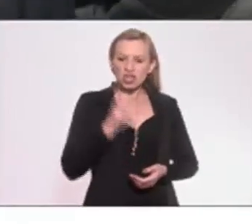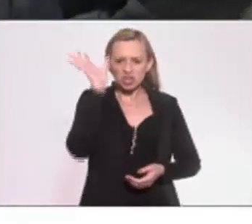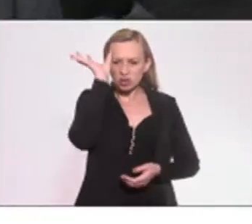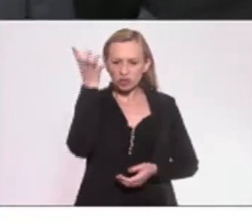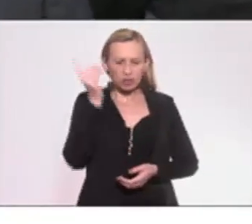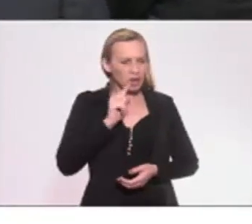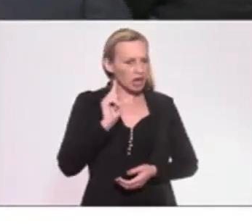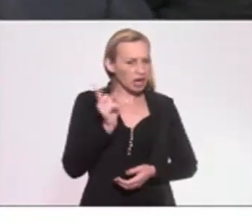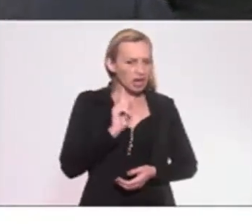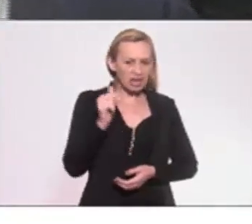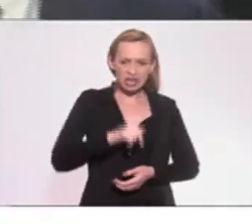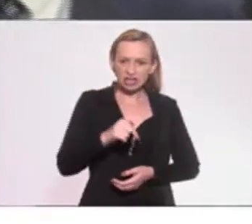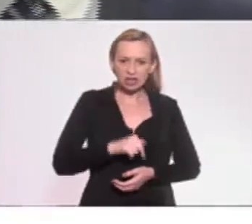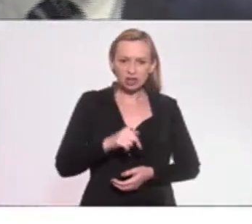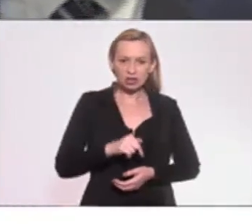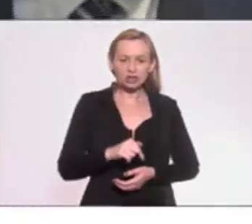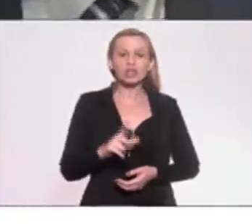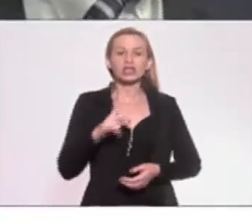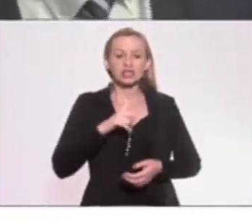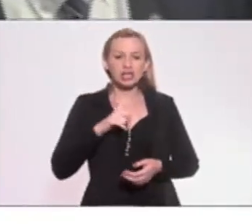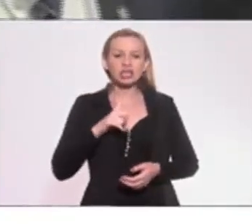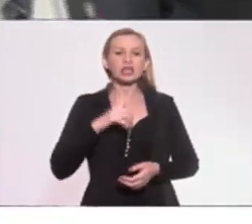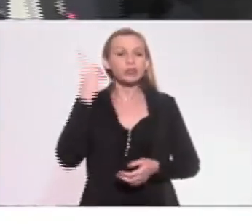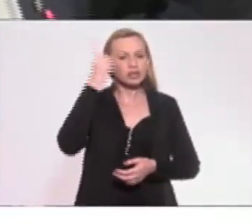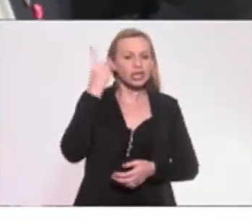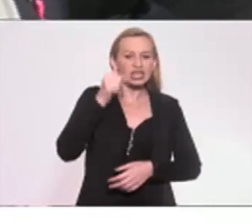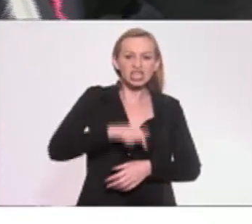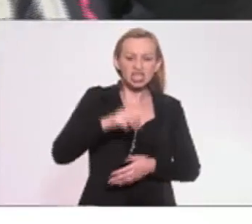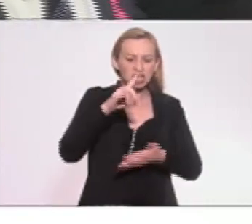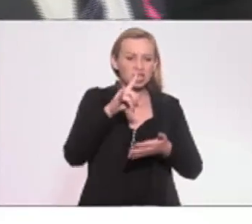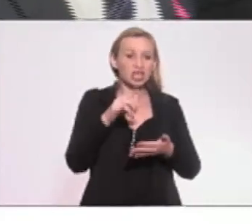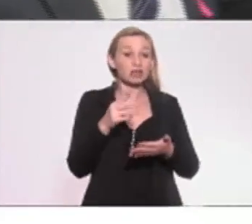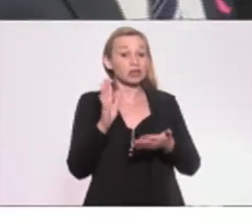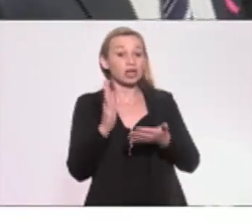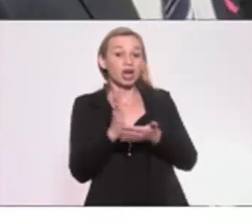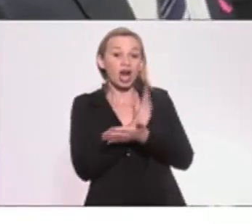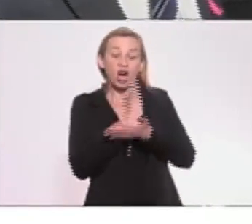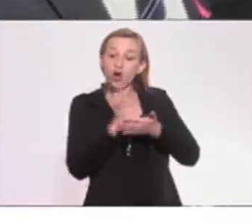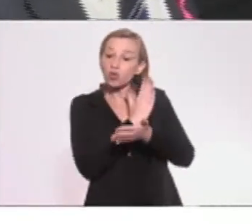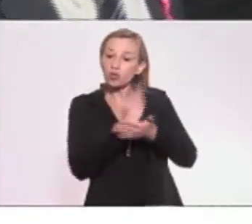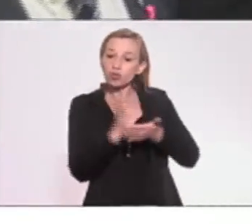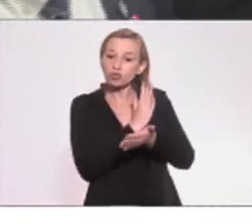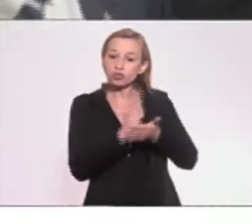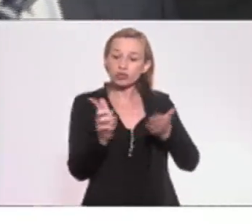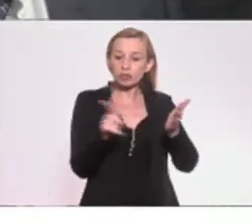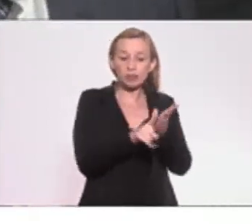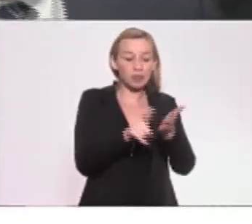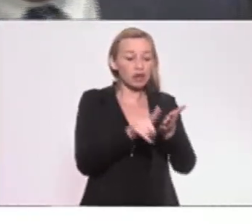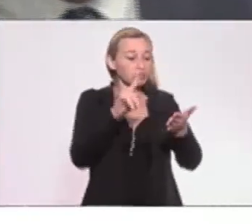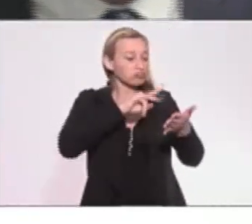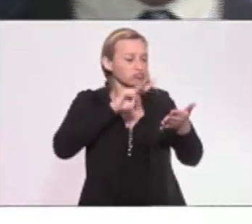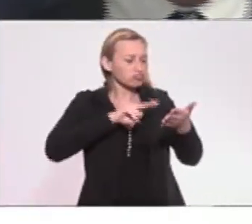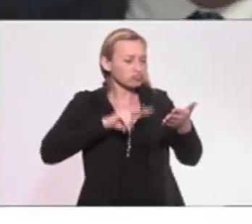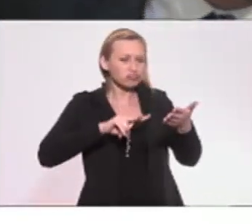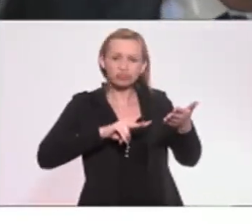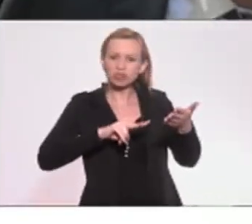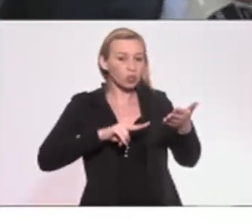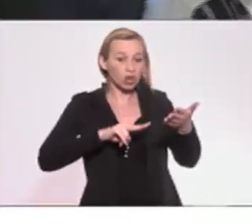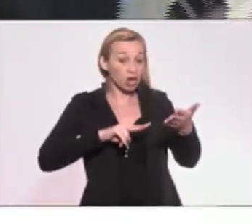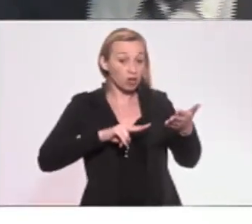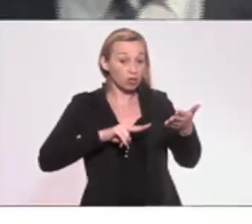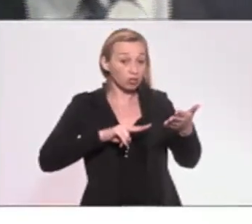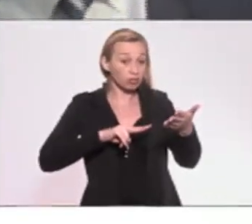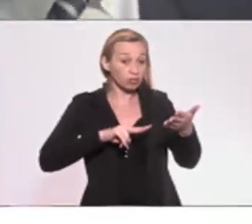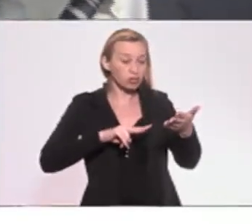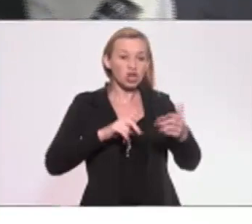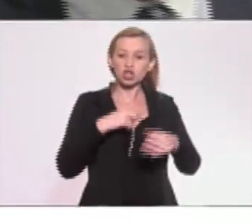deputados, a maioria, provavelmente nem chegaram a ler todo o texto dos autos. Não estamos discutindo aqui